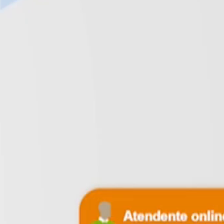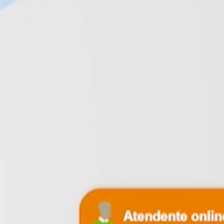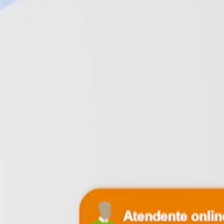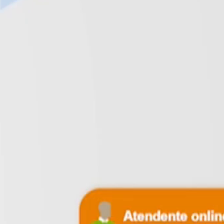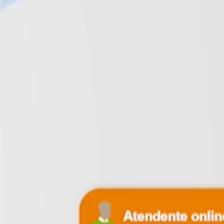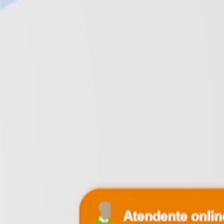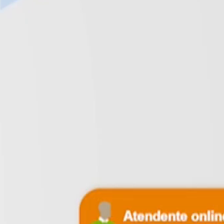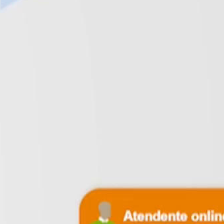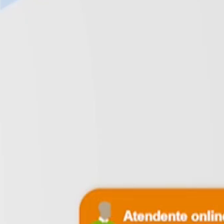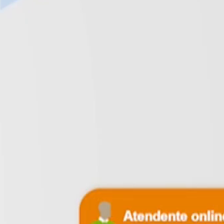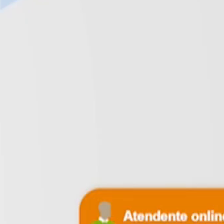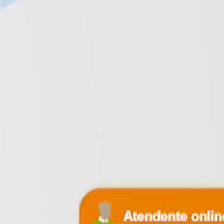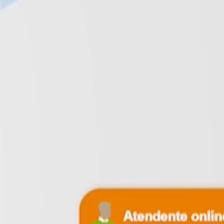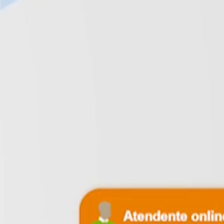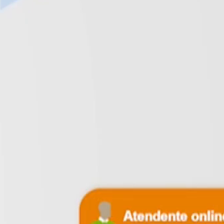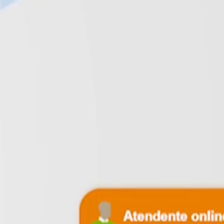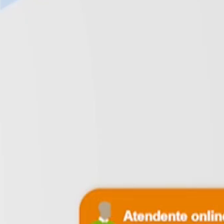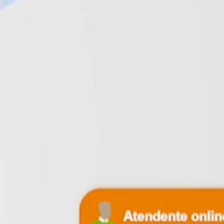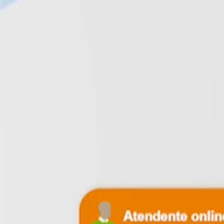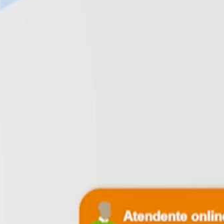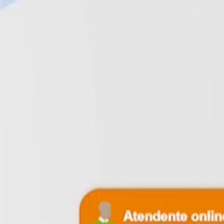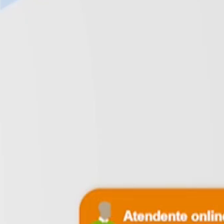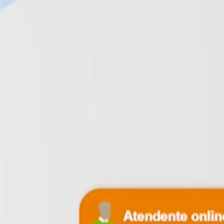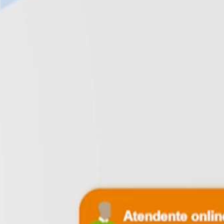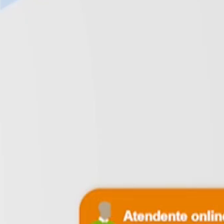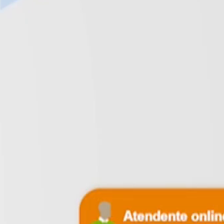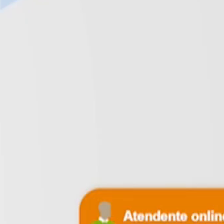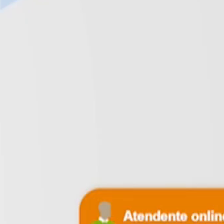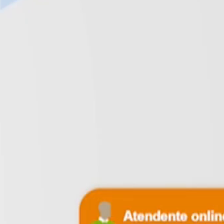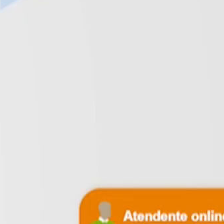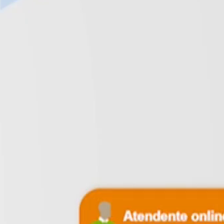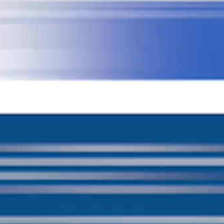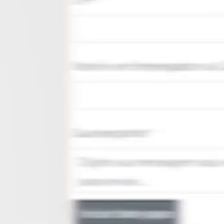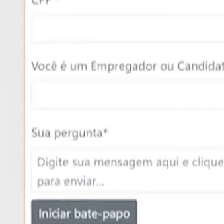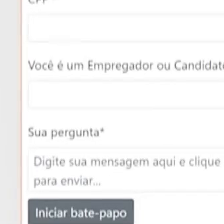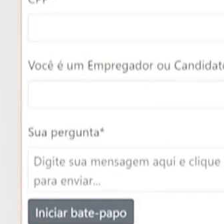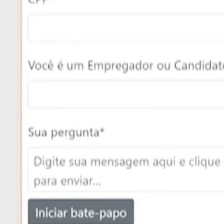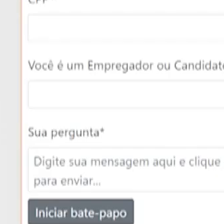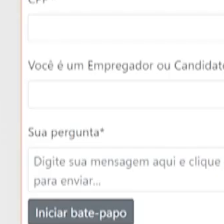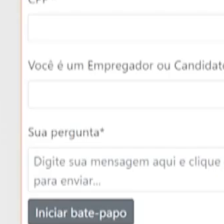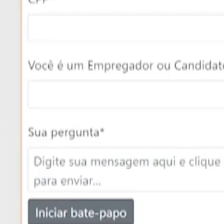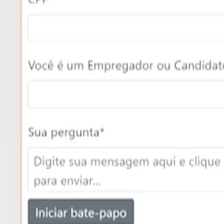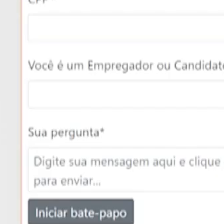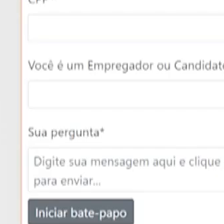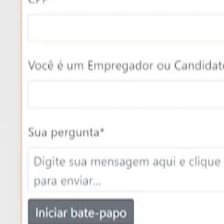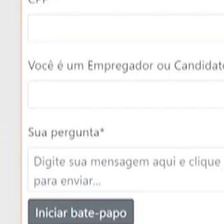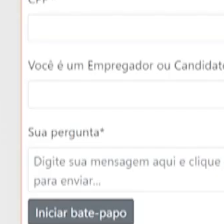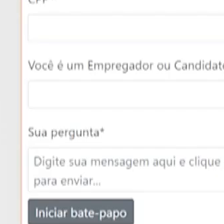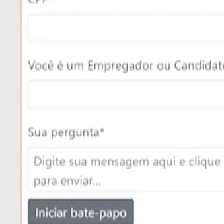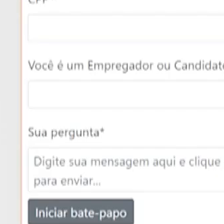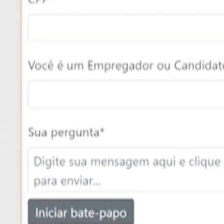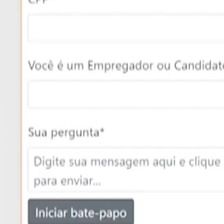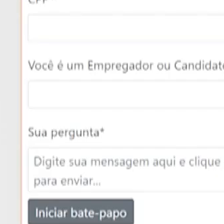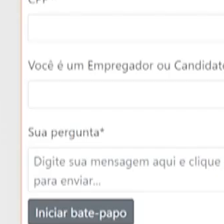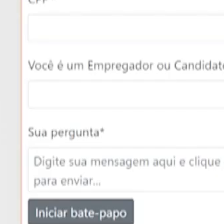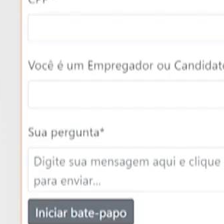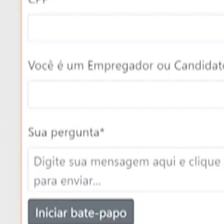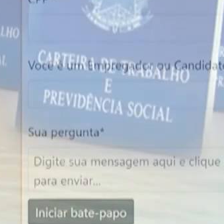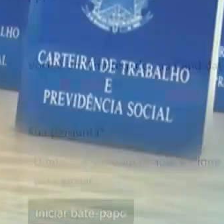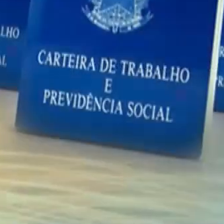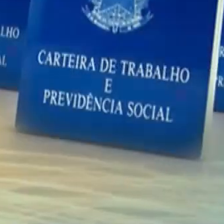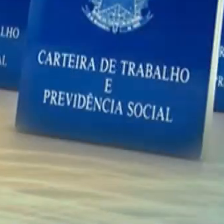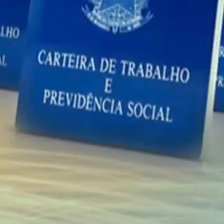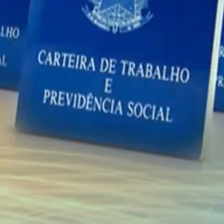laranja, onde está escrito Atendente Online, disposta no canto inferior direito da tela para iniciar o